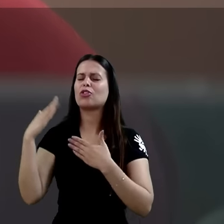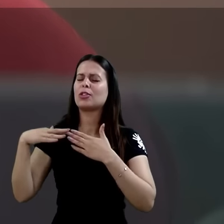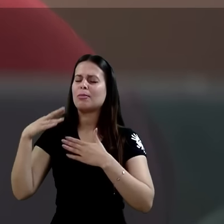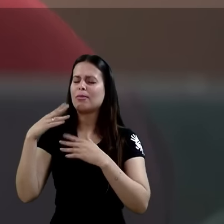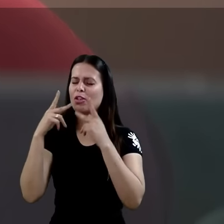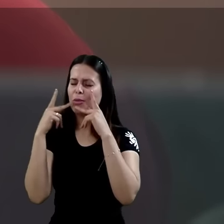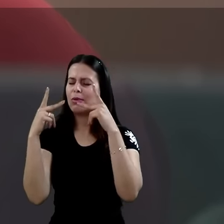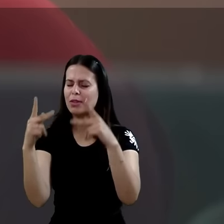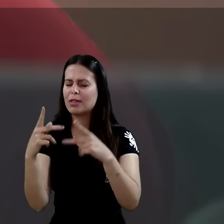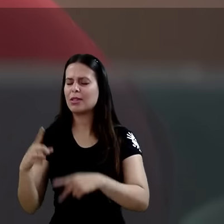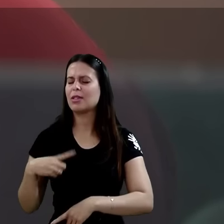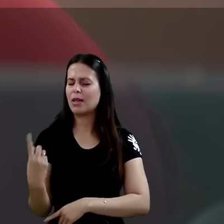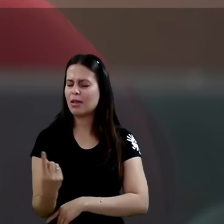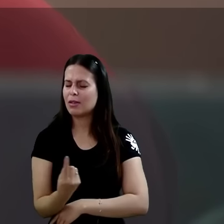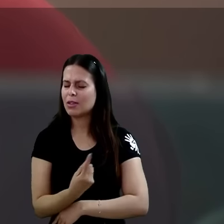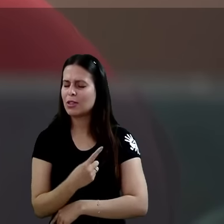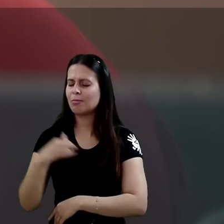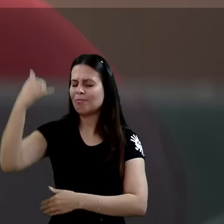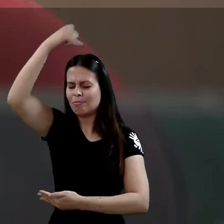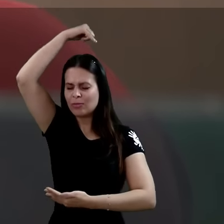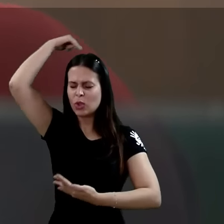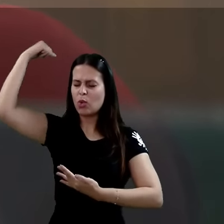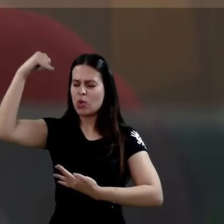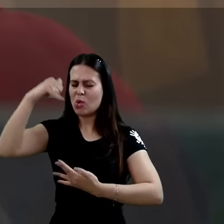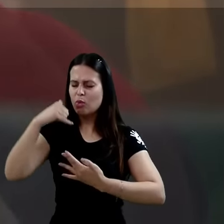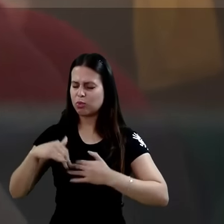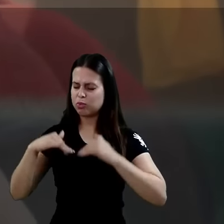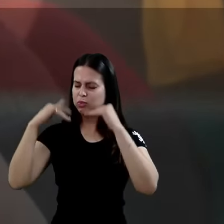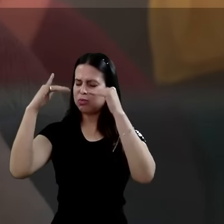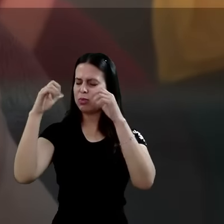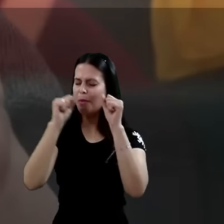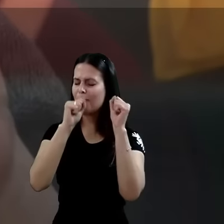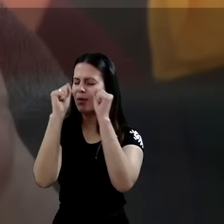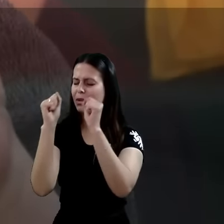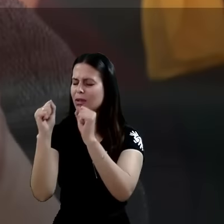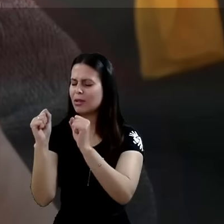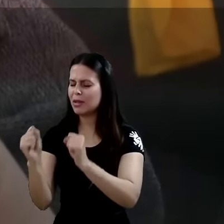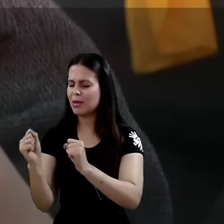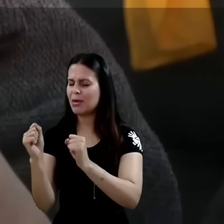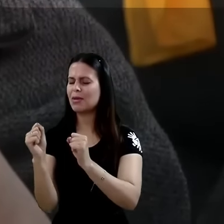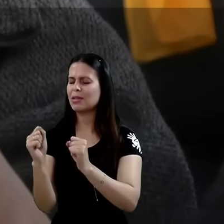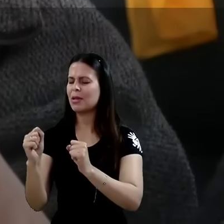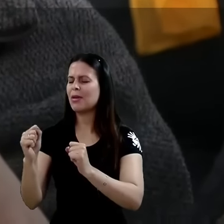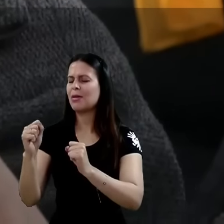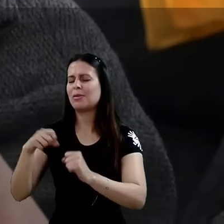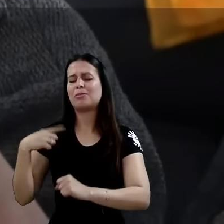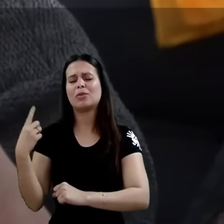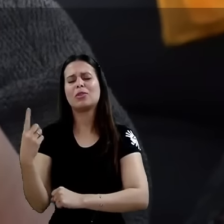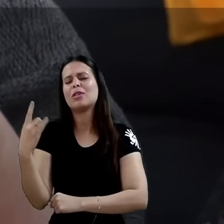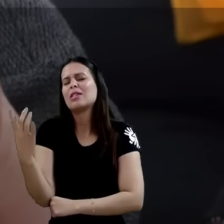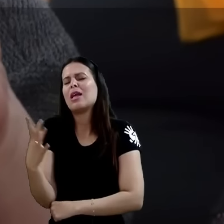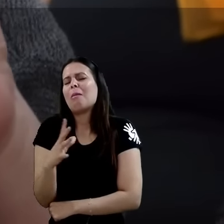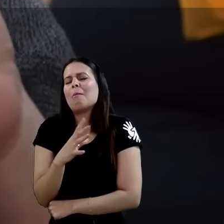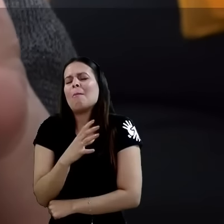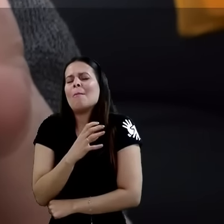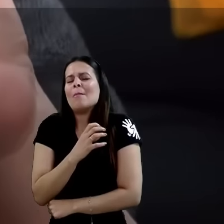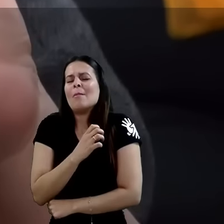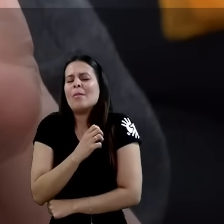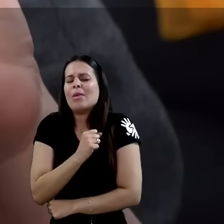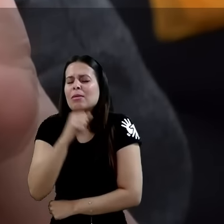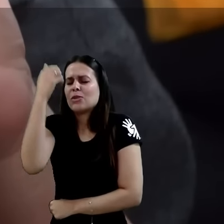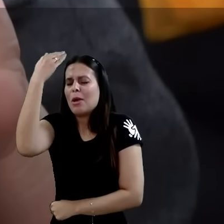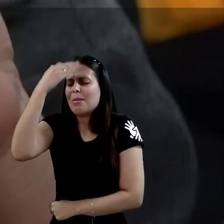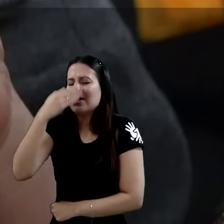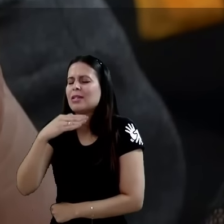nós estamos aqui debaixo de uma unção poderosa ah como nós amamos este lugar mas eu